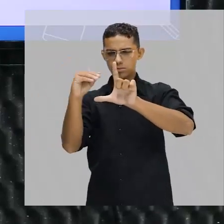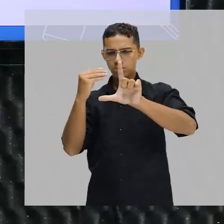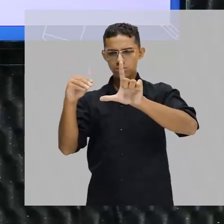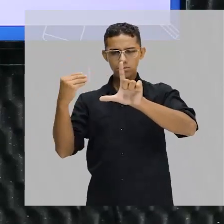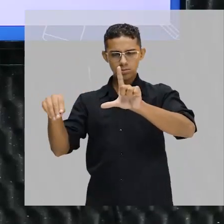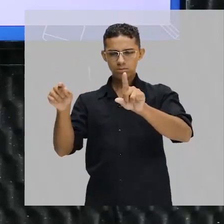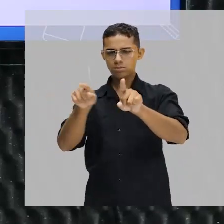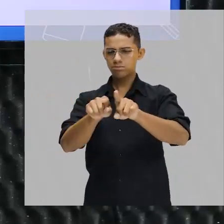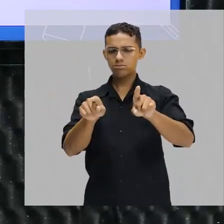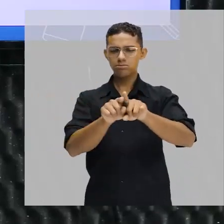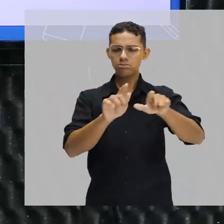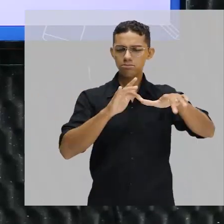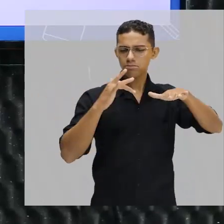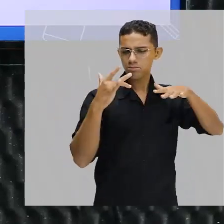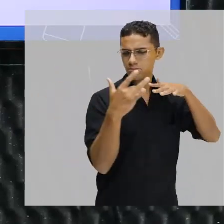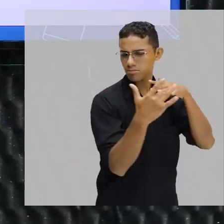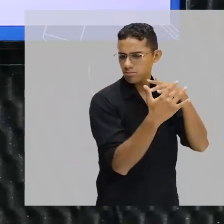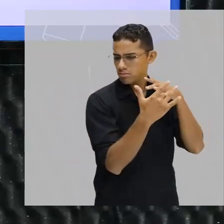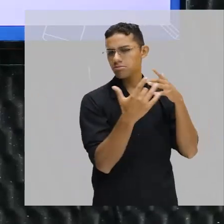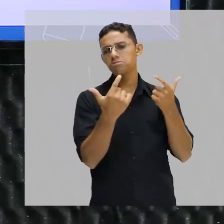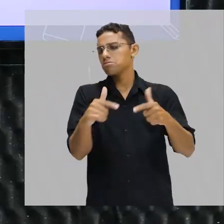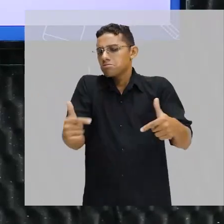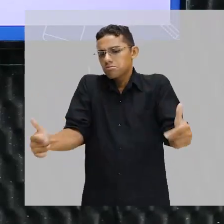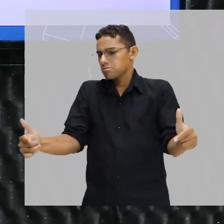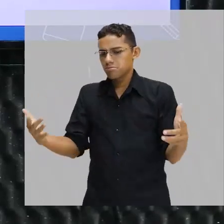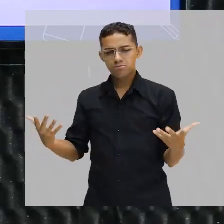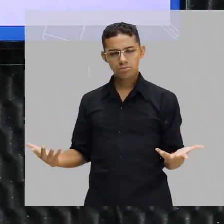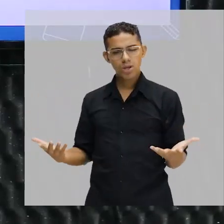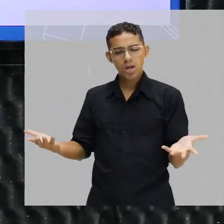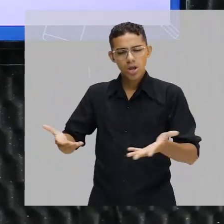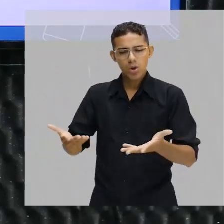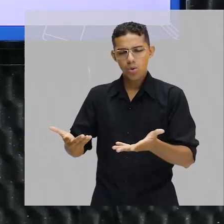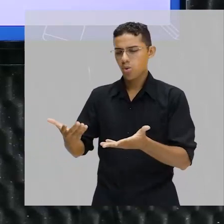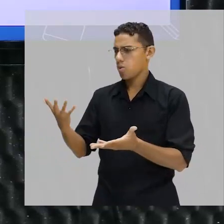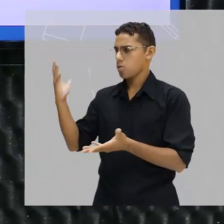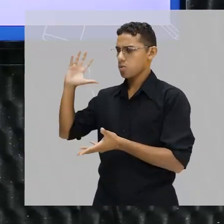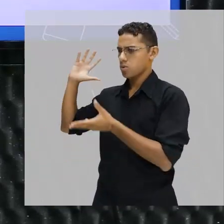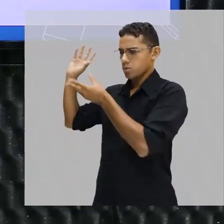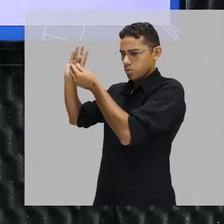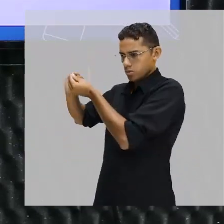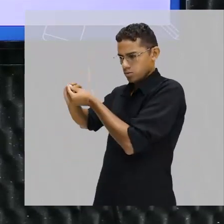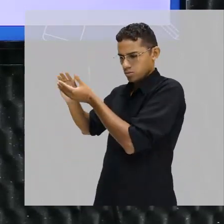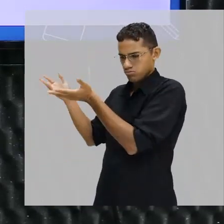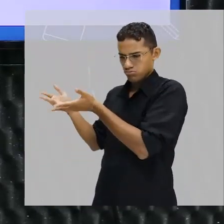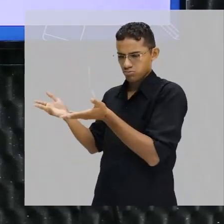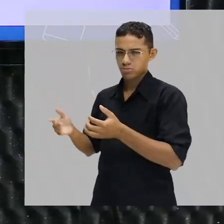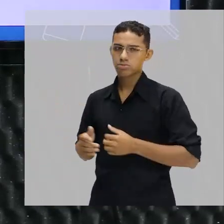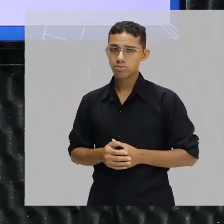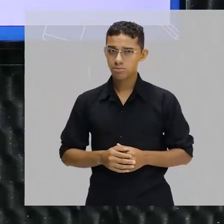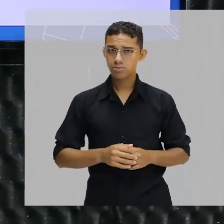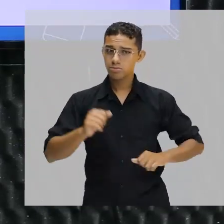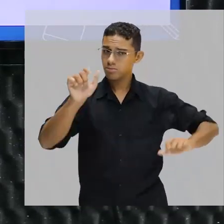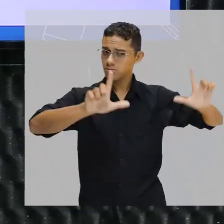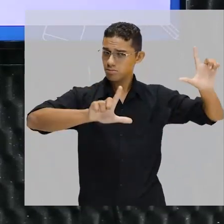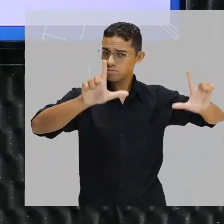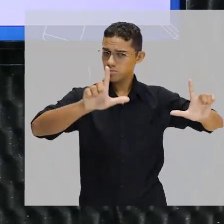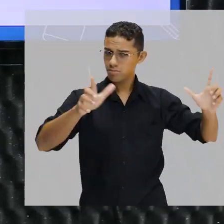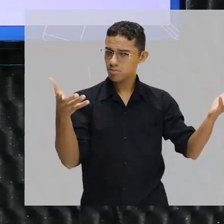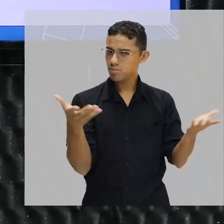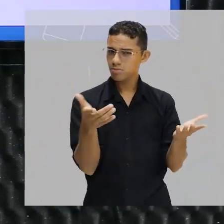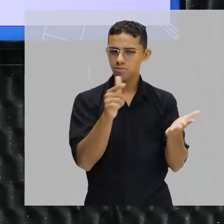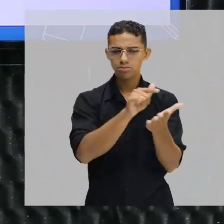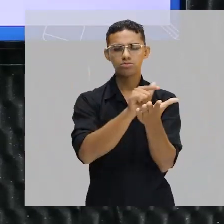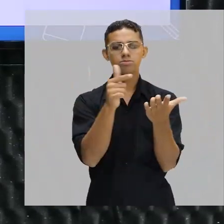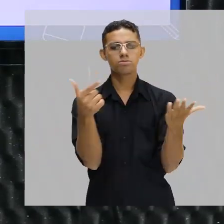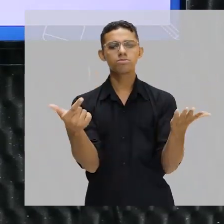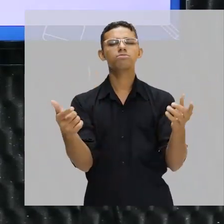foi surgindo e outros gêneros deixaram de ser utilizados, né? Agora mesmo a TV ela está passando, né, os jornais